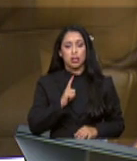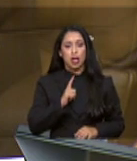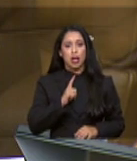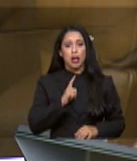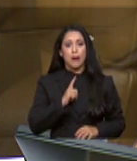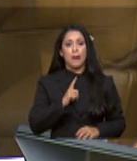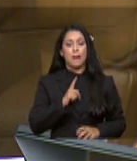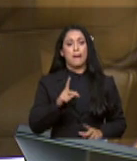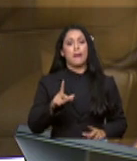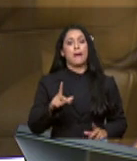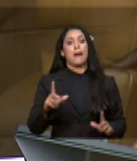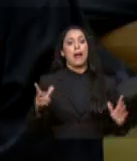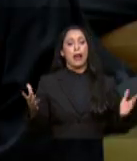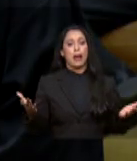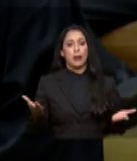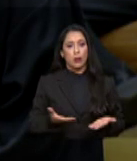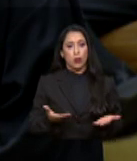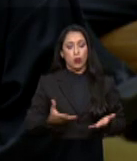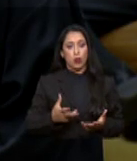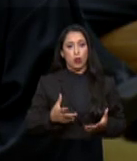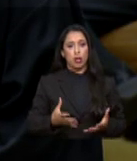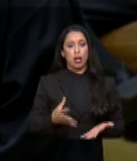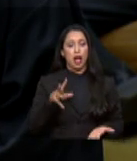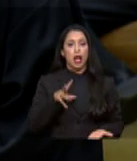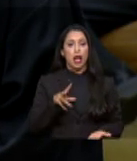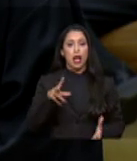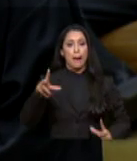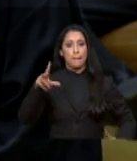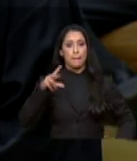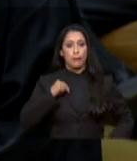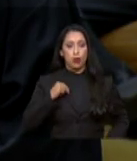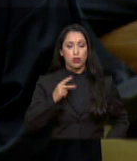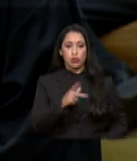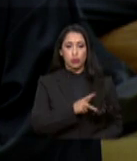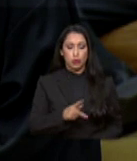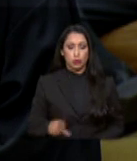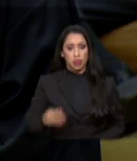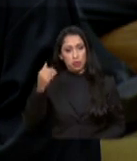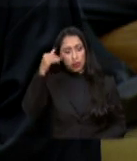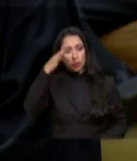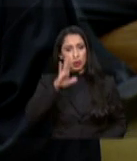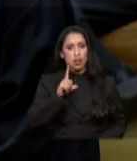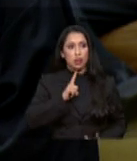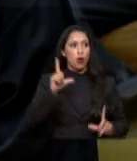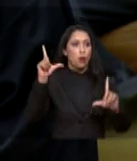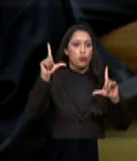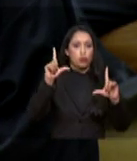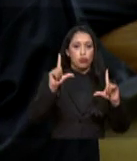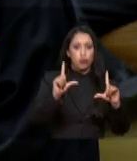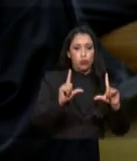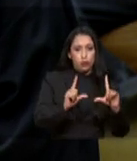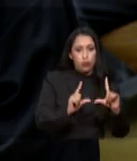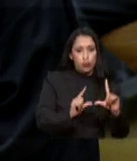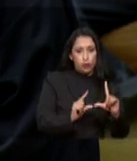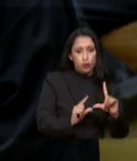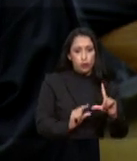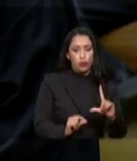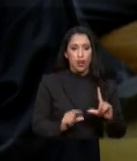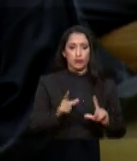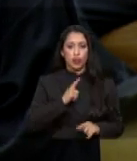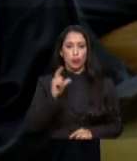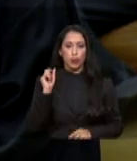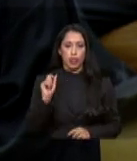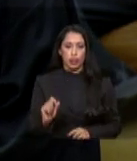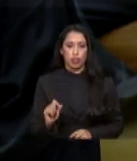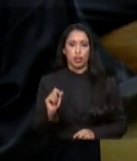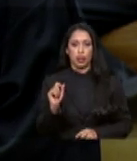atual chefe do Executivo Federal, eles vêm sofrendo uma queda bastante significativa, a tal ponto que, no